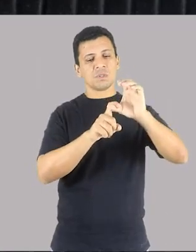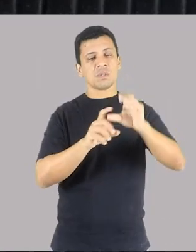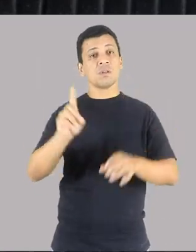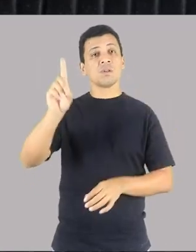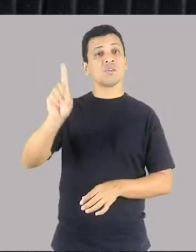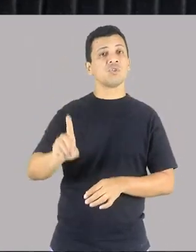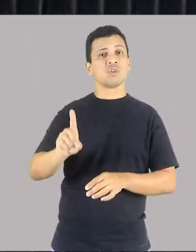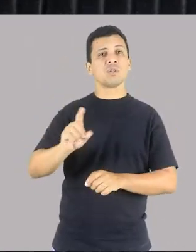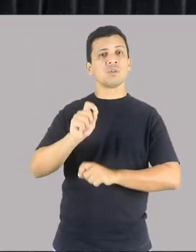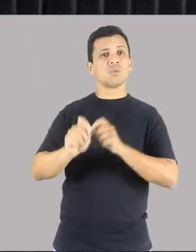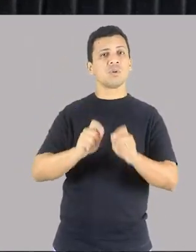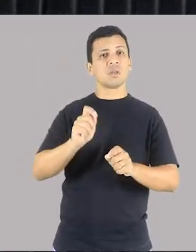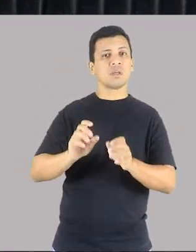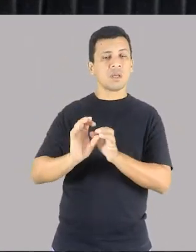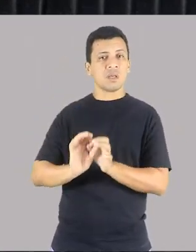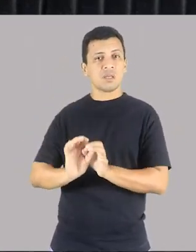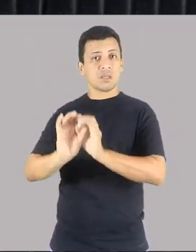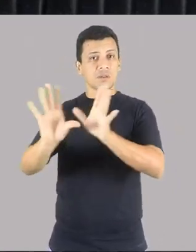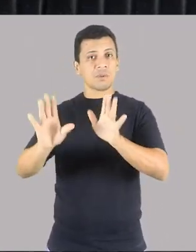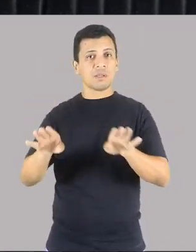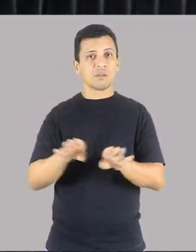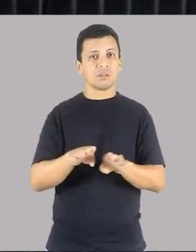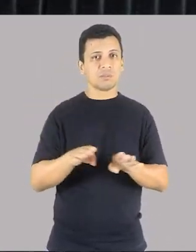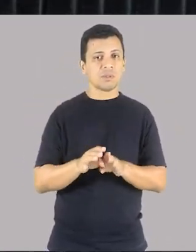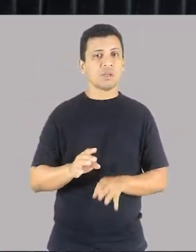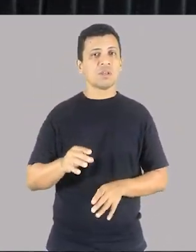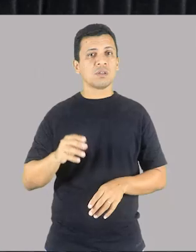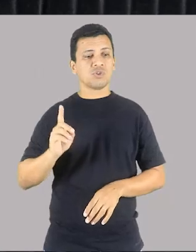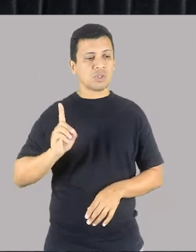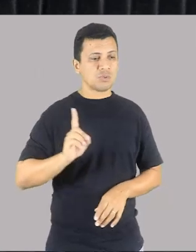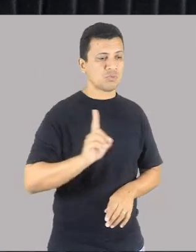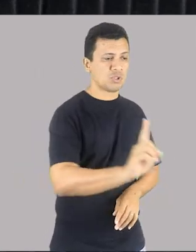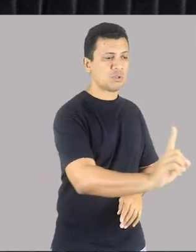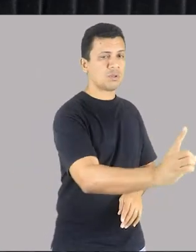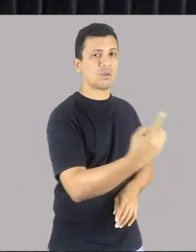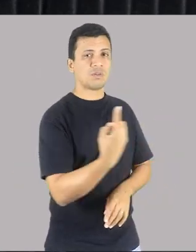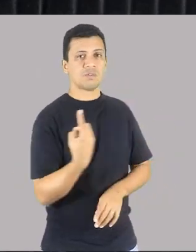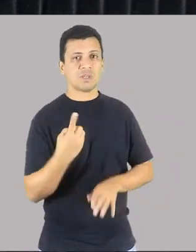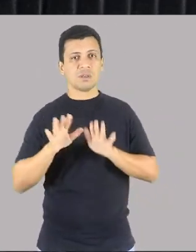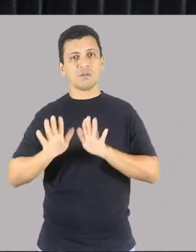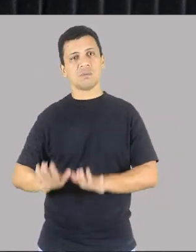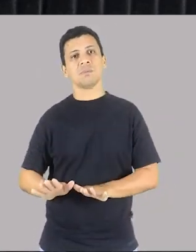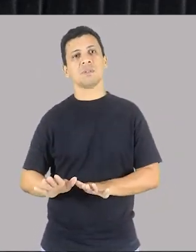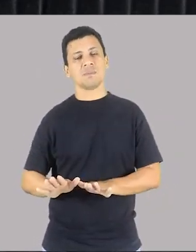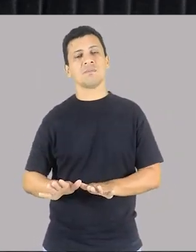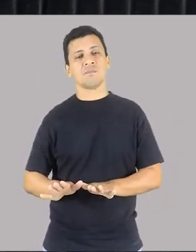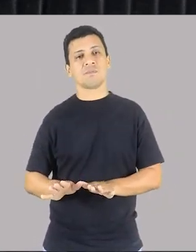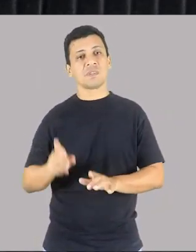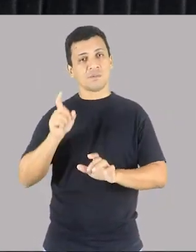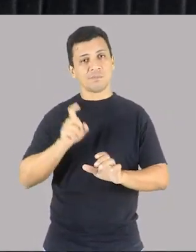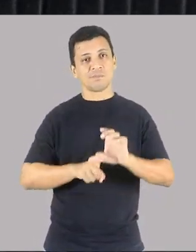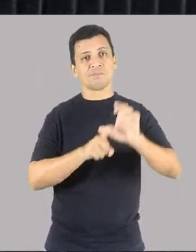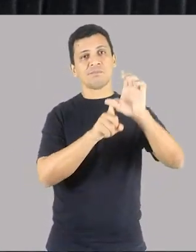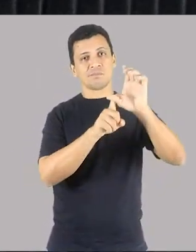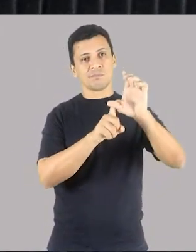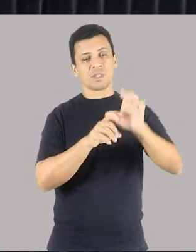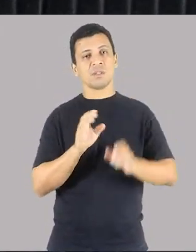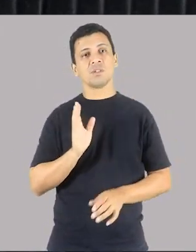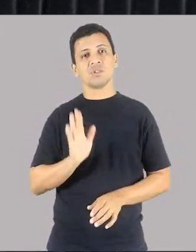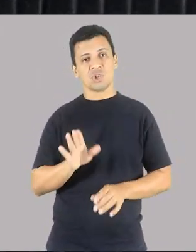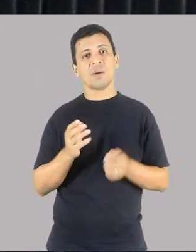nós podemos observá-lo no artigo 137 da nossa Constituição. Também trata a respeito de suspensão de direitos